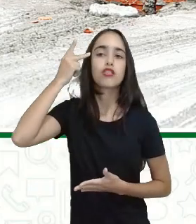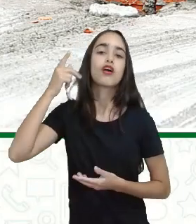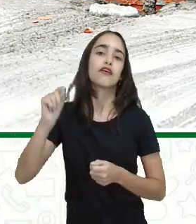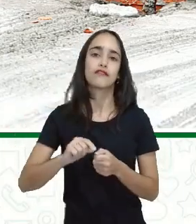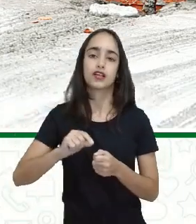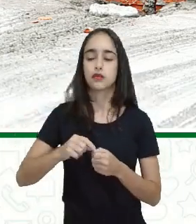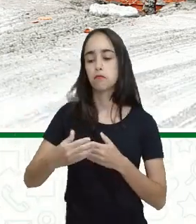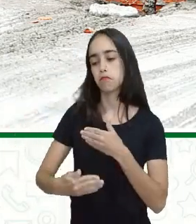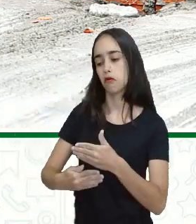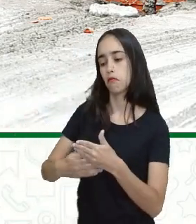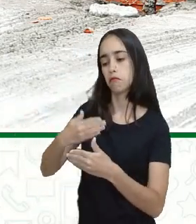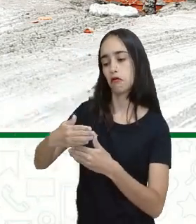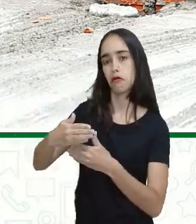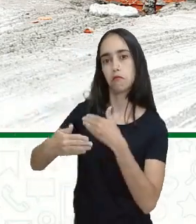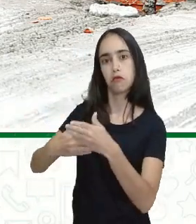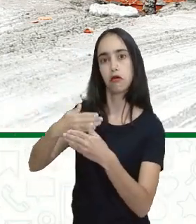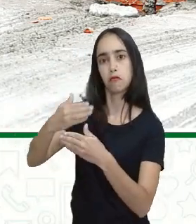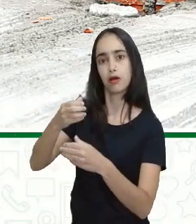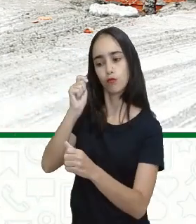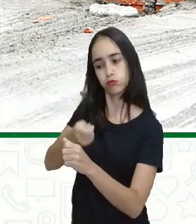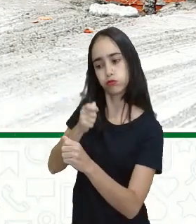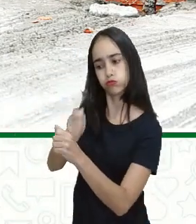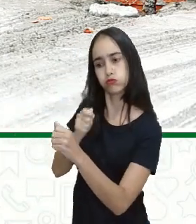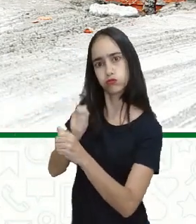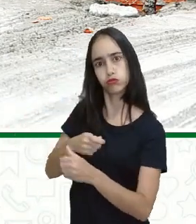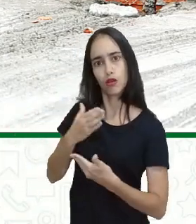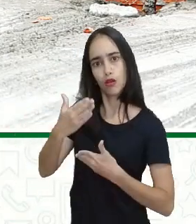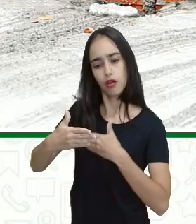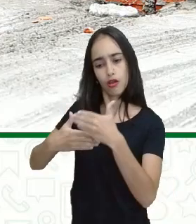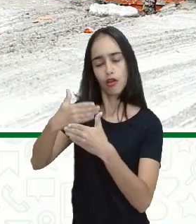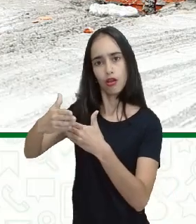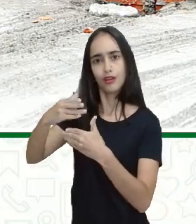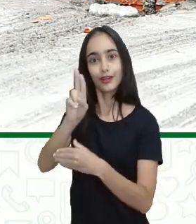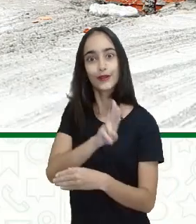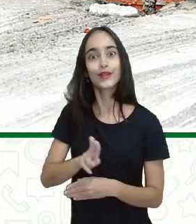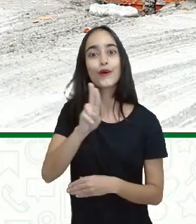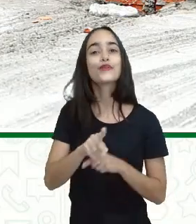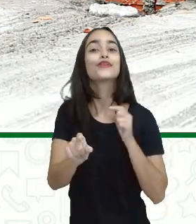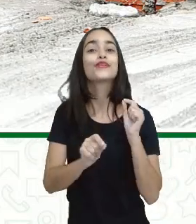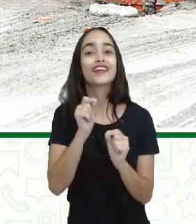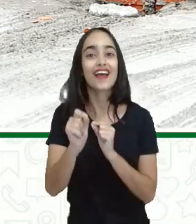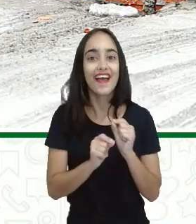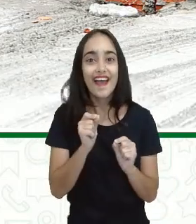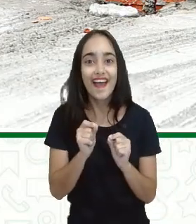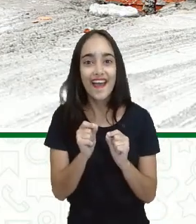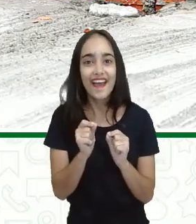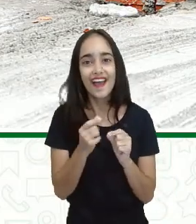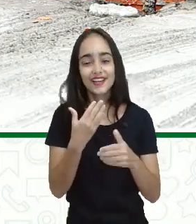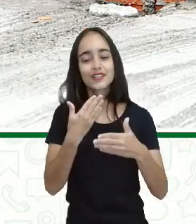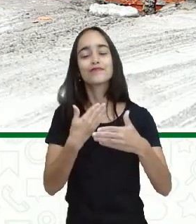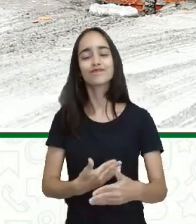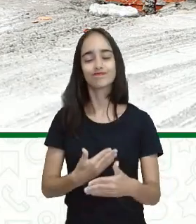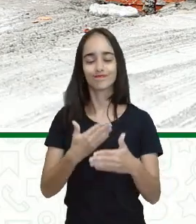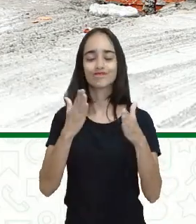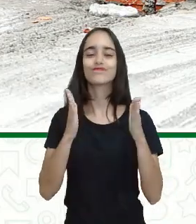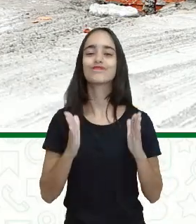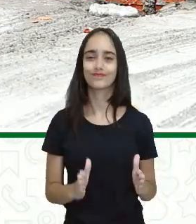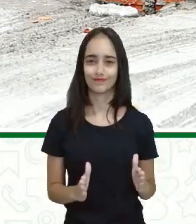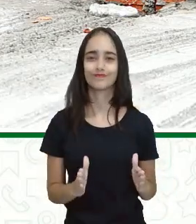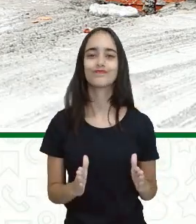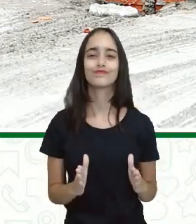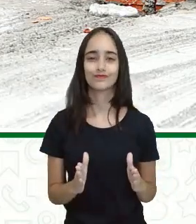uma casa, uma construção, e está utilizando justamente esse tijolo, tá